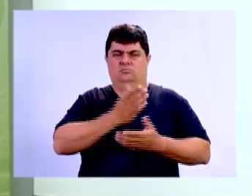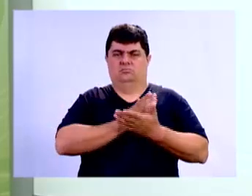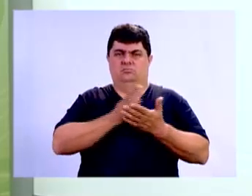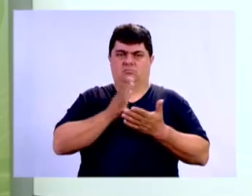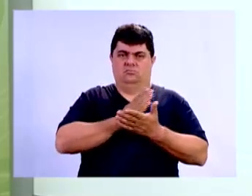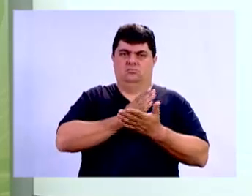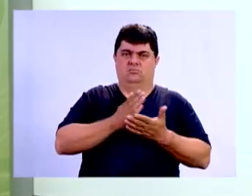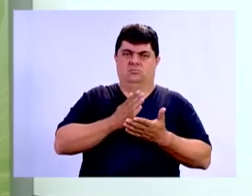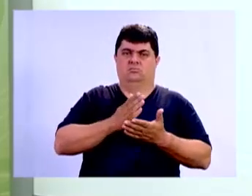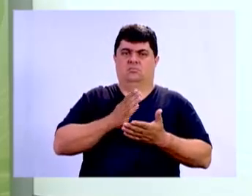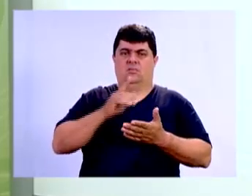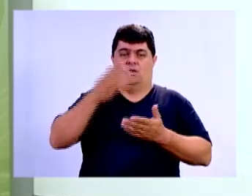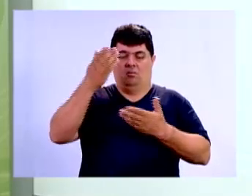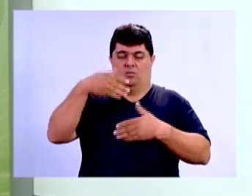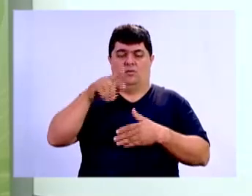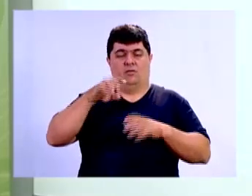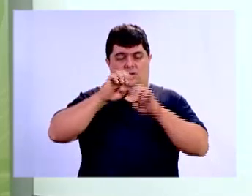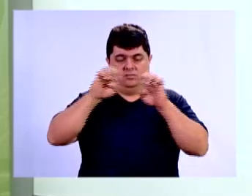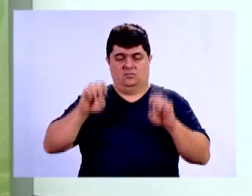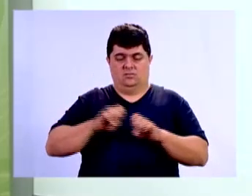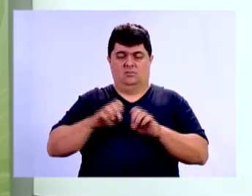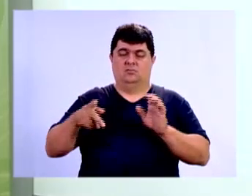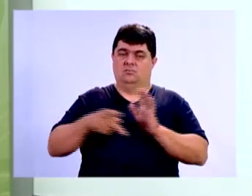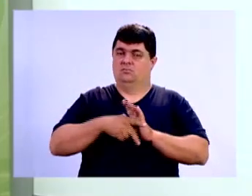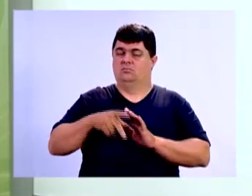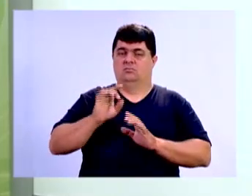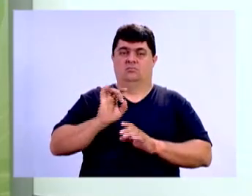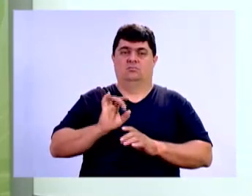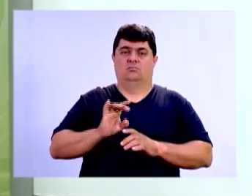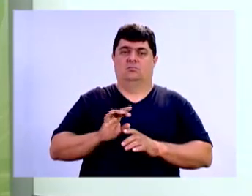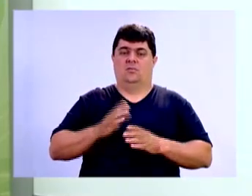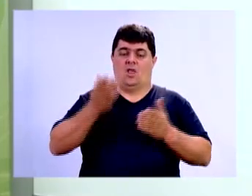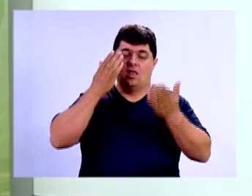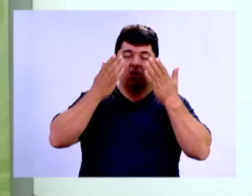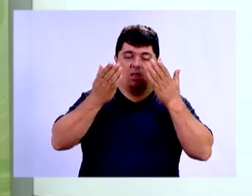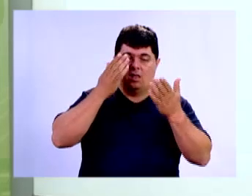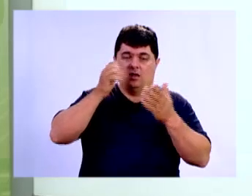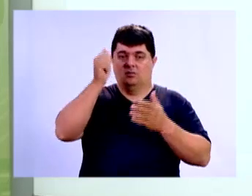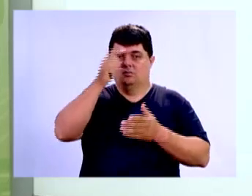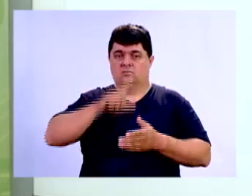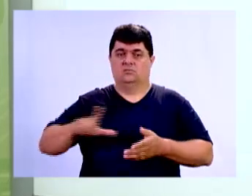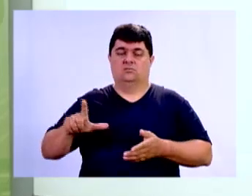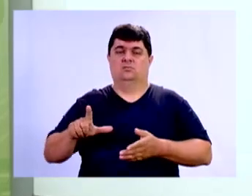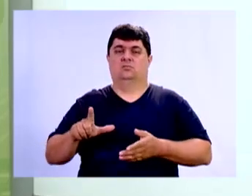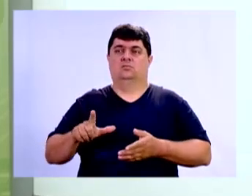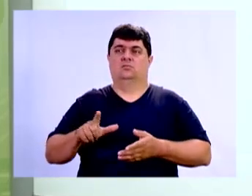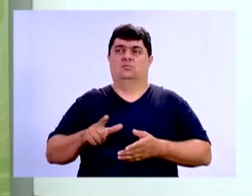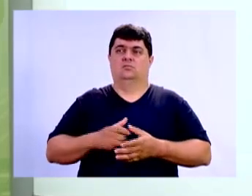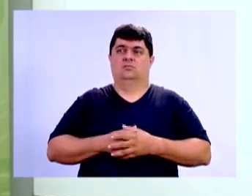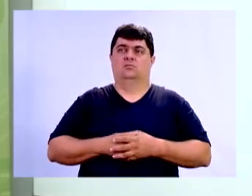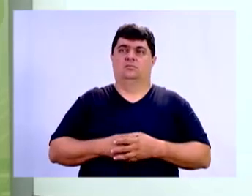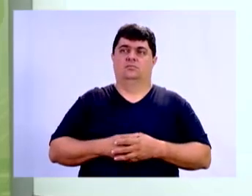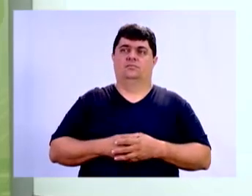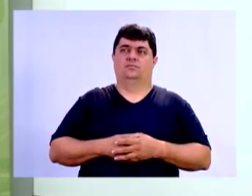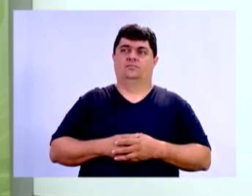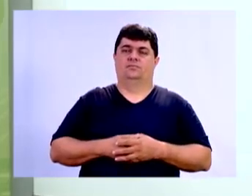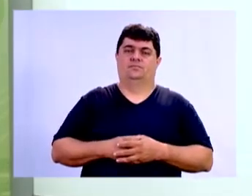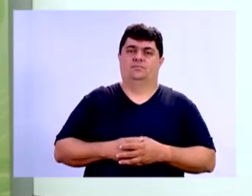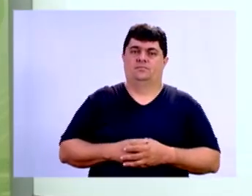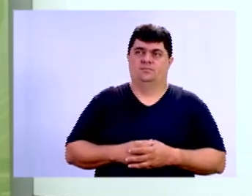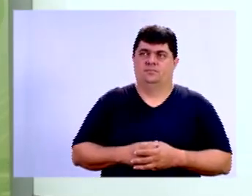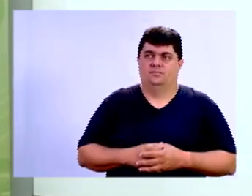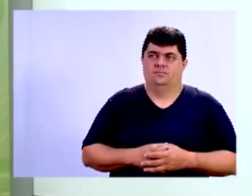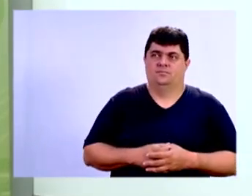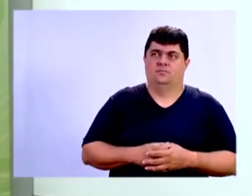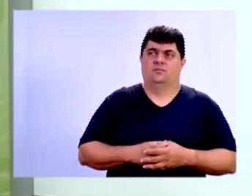prova, basicamente, é estrutura de dados. Né? Análise de algoritmos. Acho que a palavra